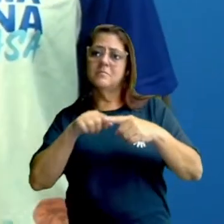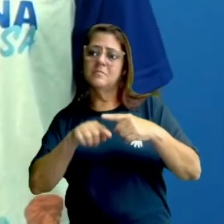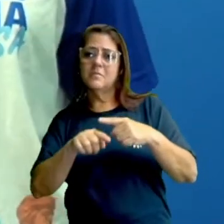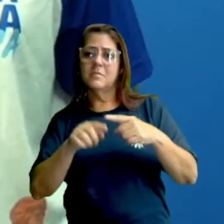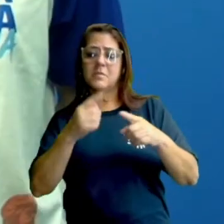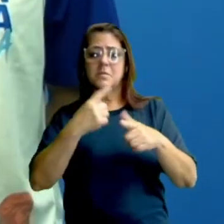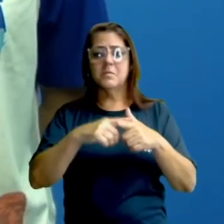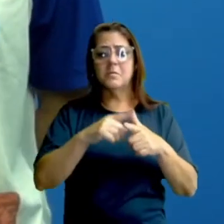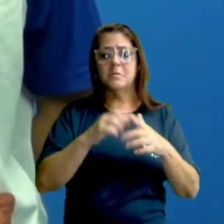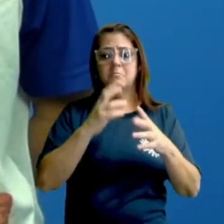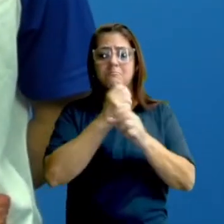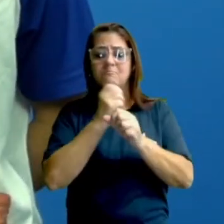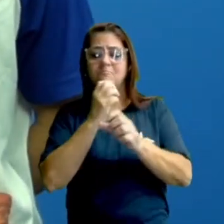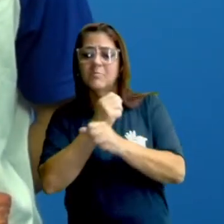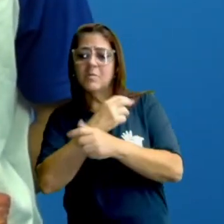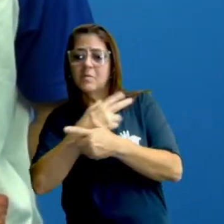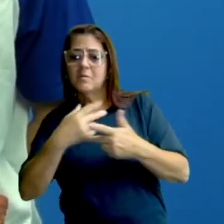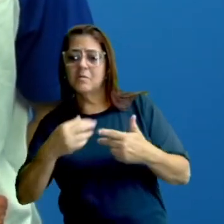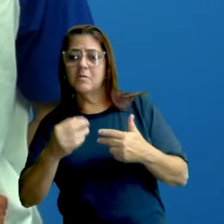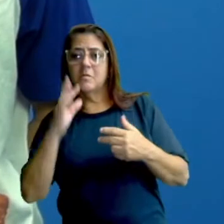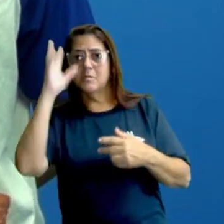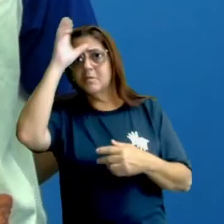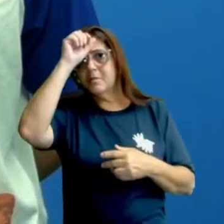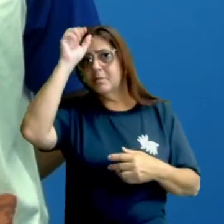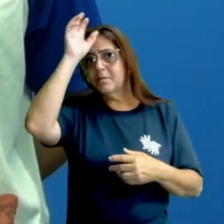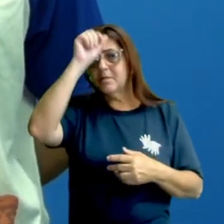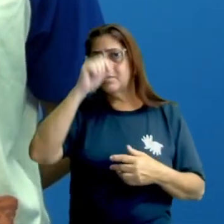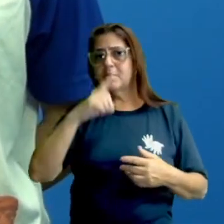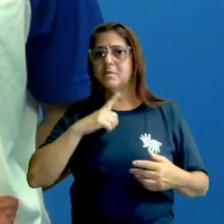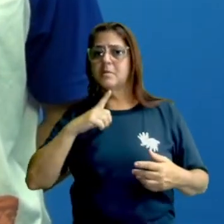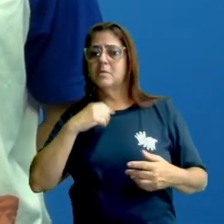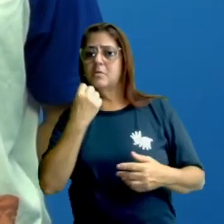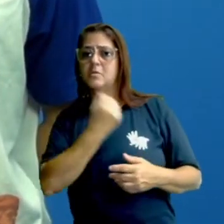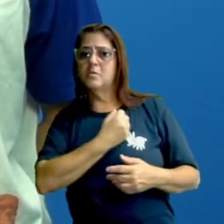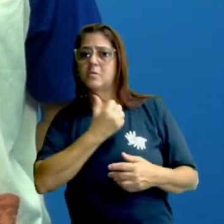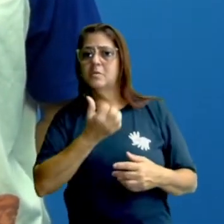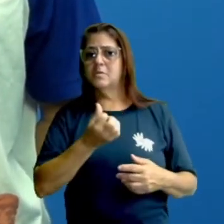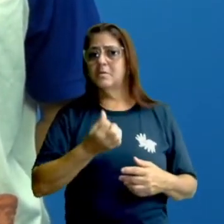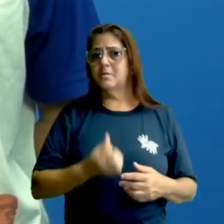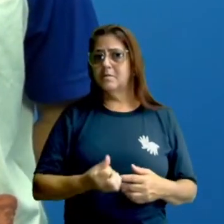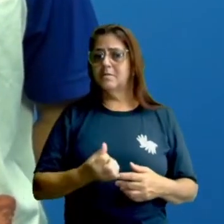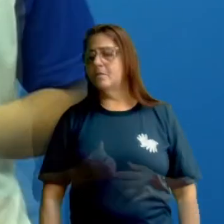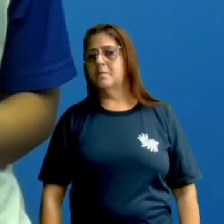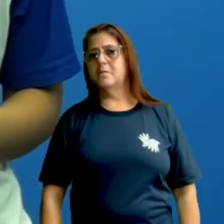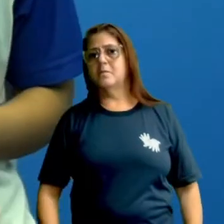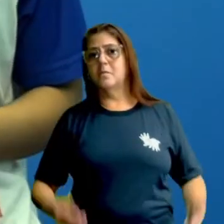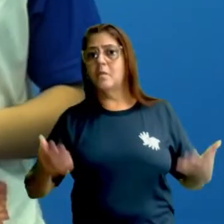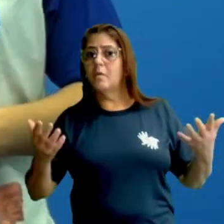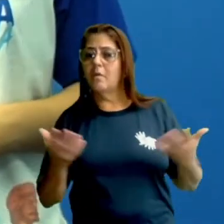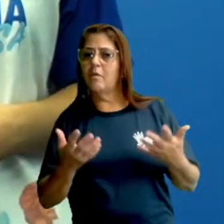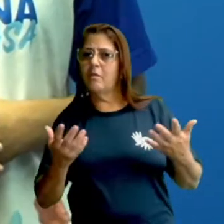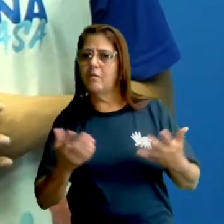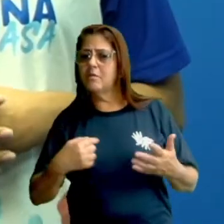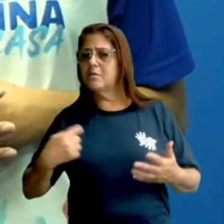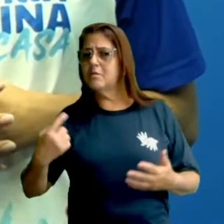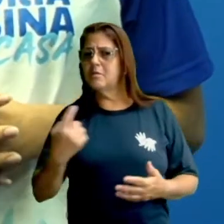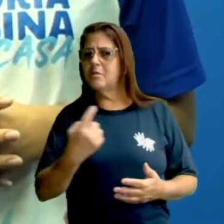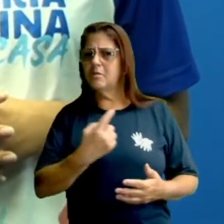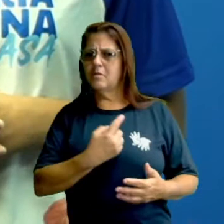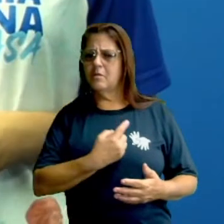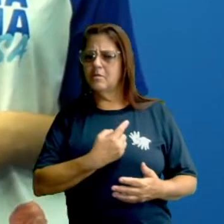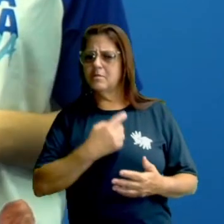resolução de problemas. Nós vamos trabalhar a habilidade de número 16 do nosso currículo. Hoje, nós